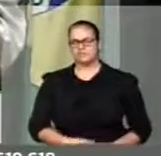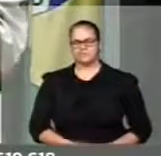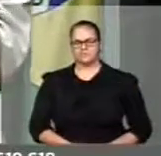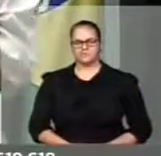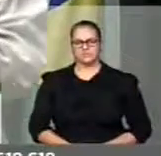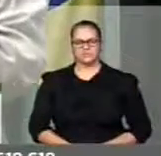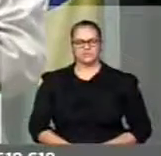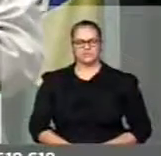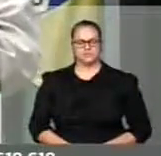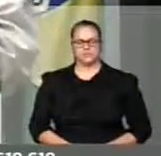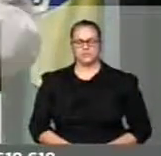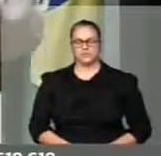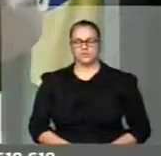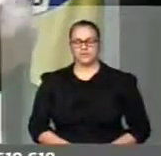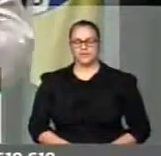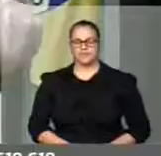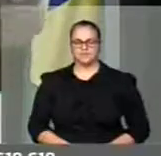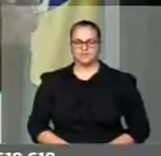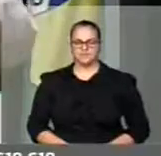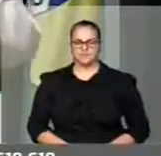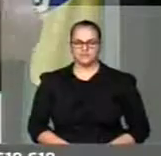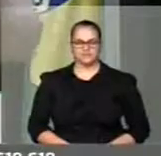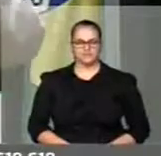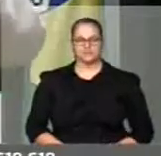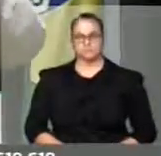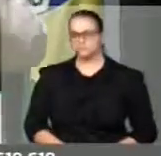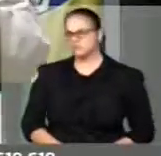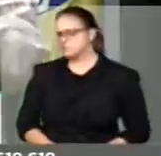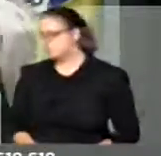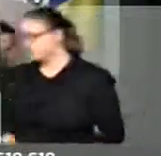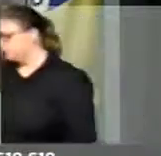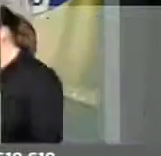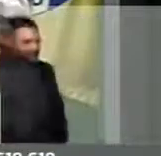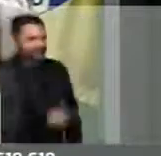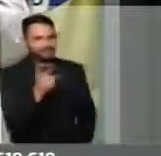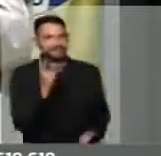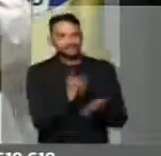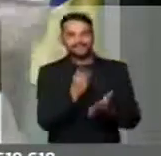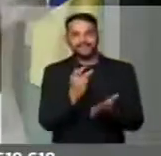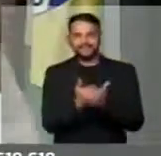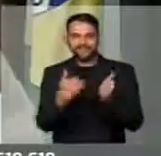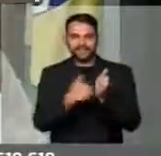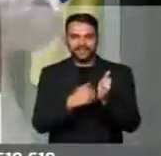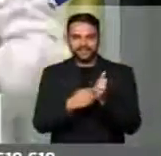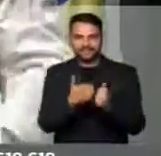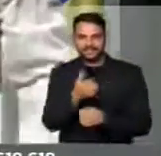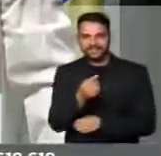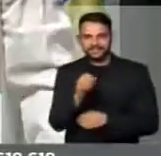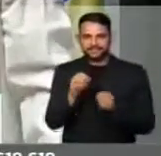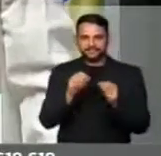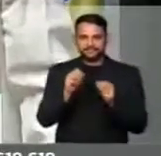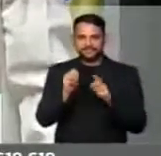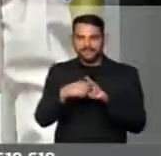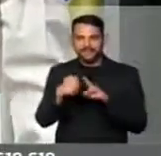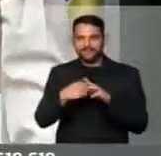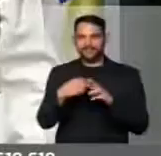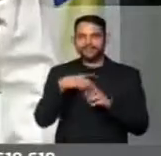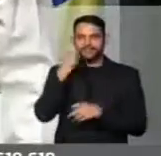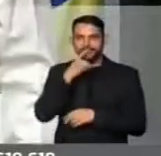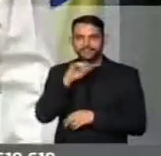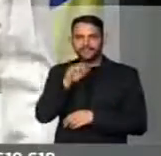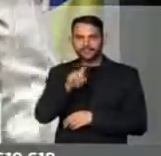Teori Zavascki não admitiu manter em segredo por 6 meses o depoimento do senador